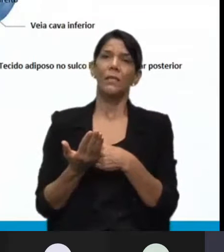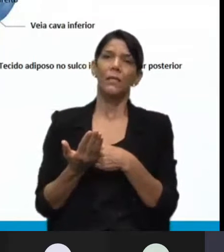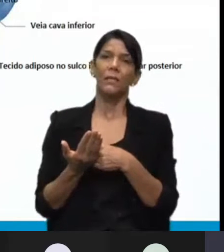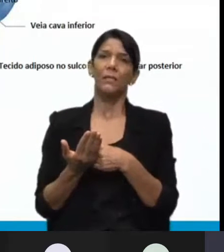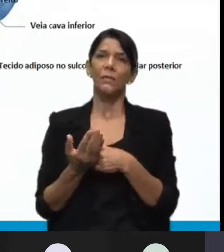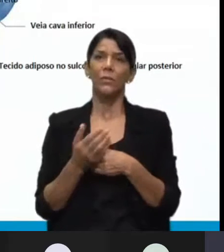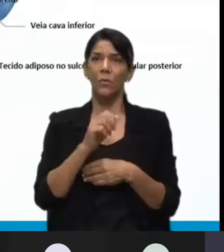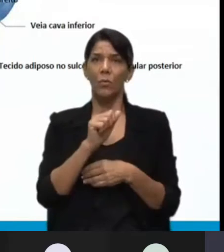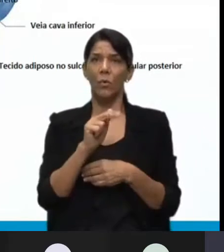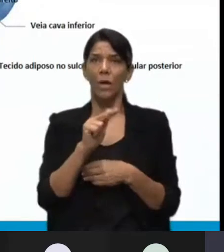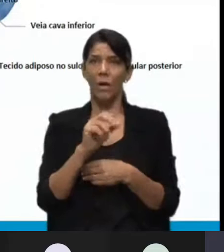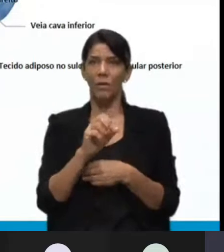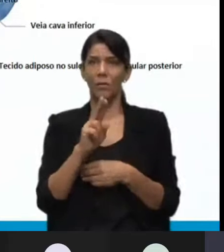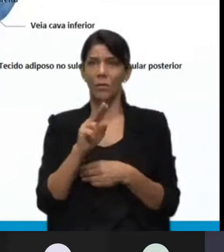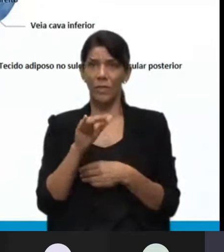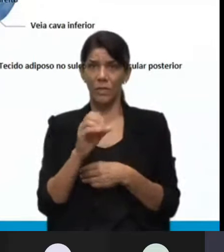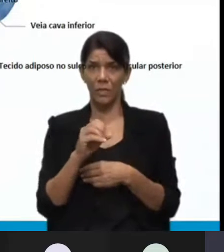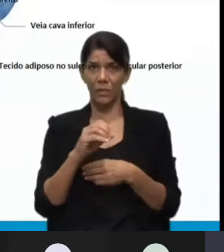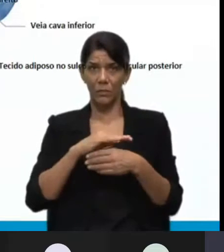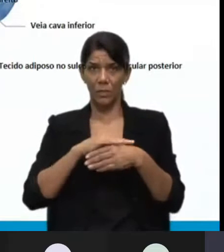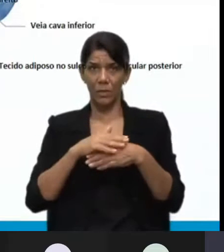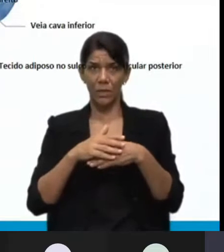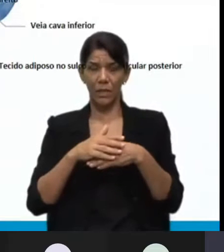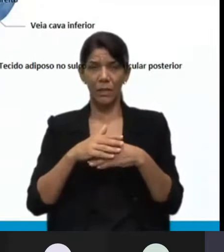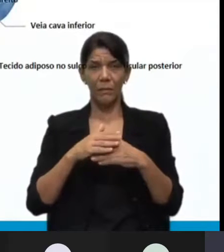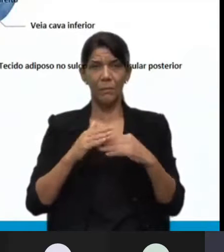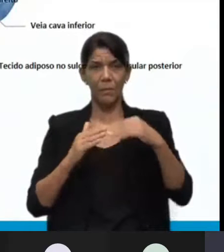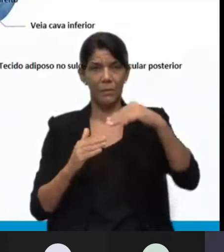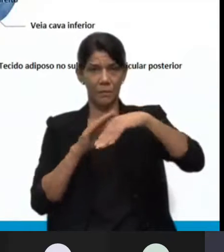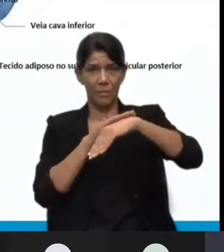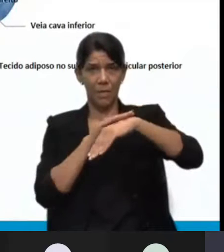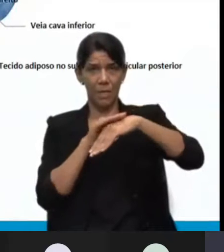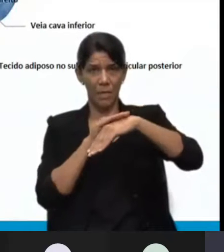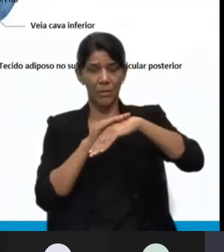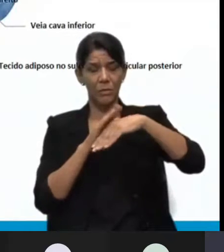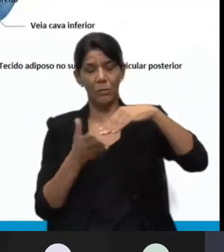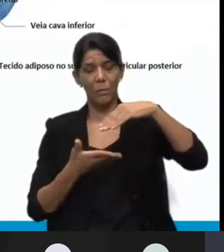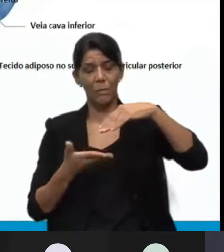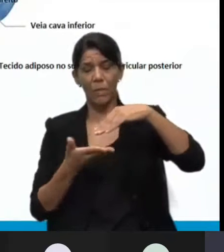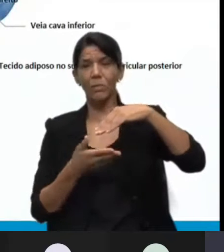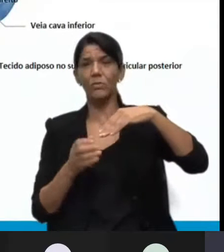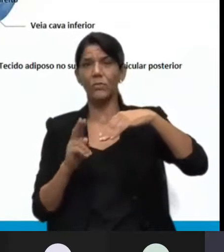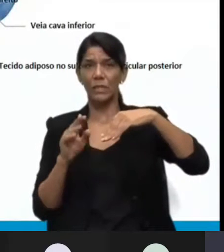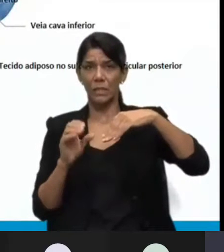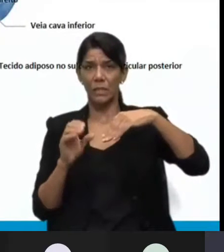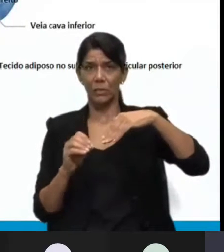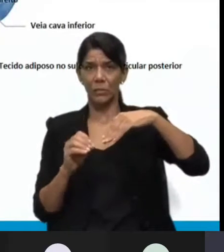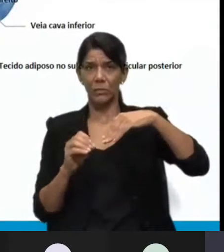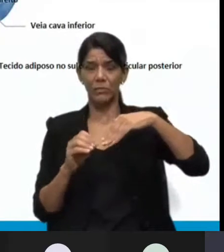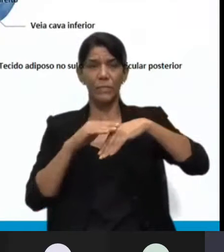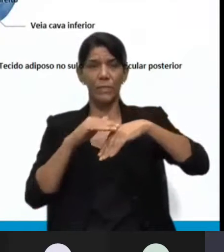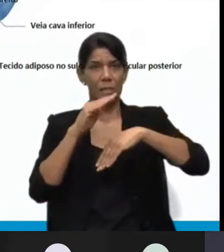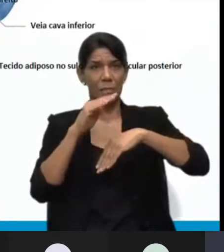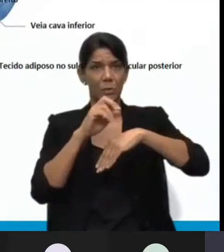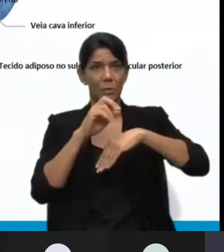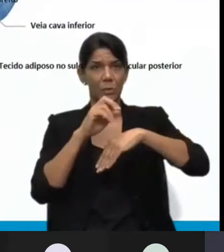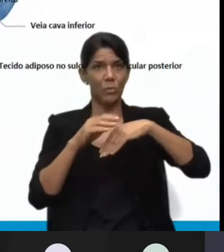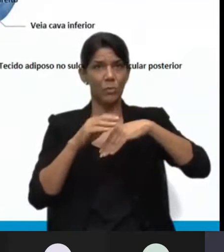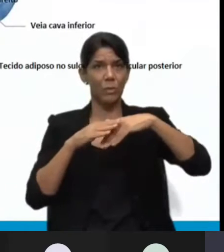Entre os átrios e os ventrículos. Então, o que está para cima é átrio, o que está para baixo é ventrículo, tá? Para cima do sulco, para